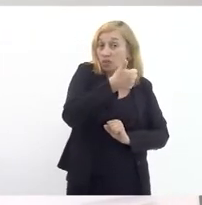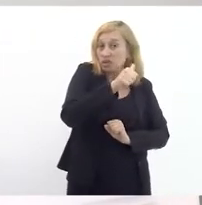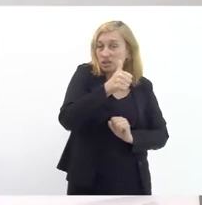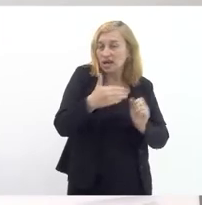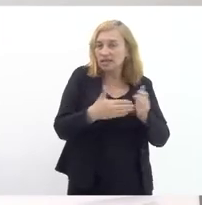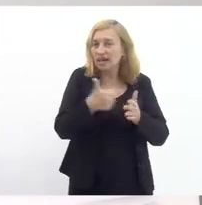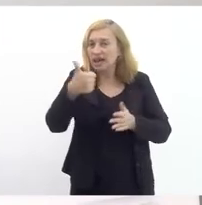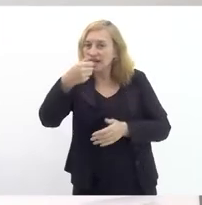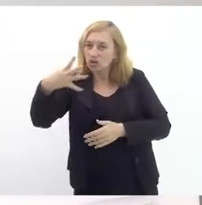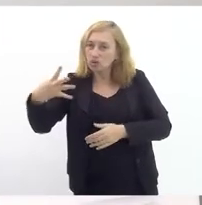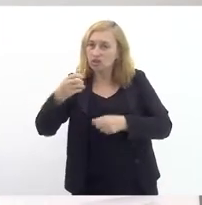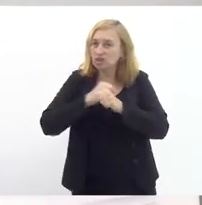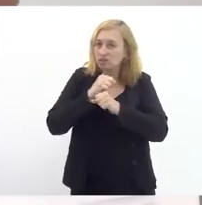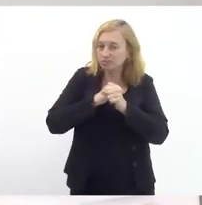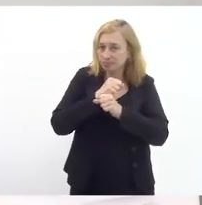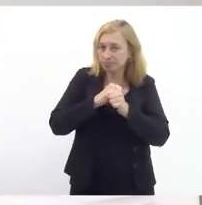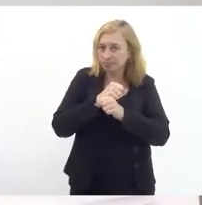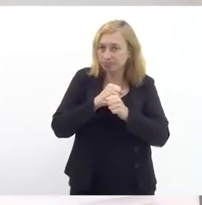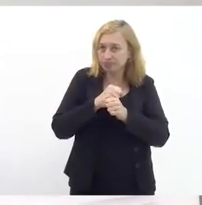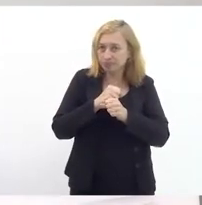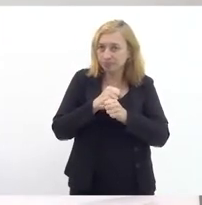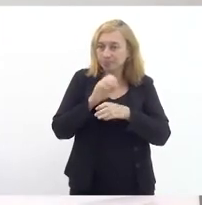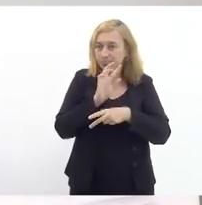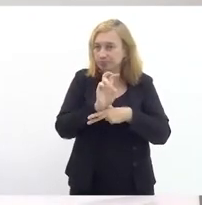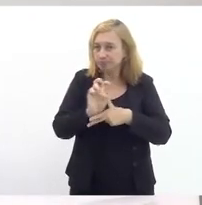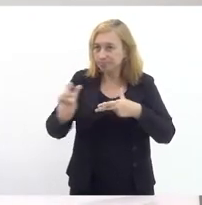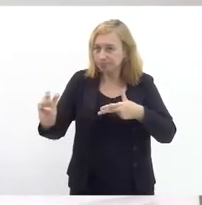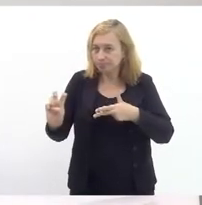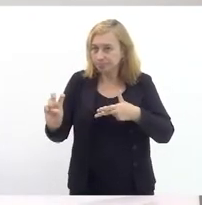a 14 anos para a Supervia